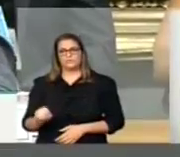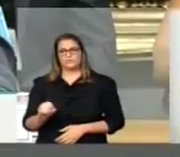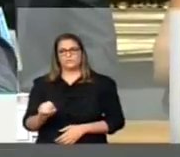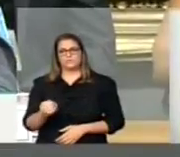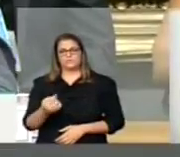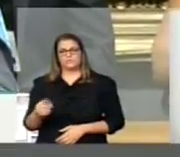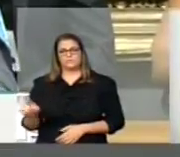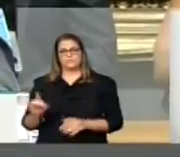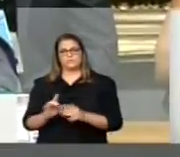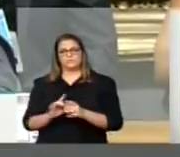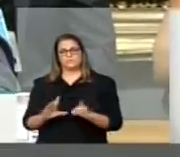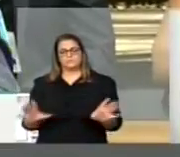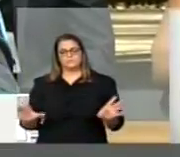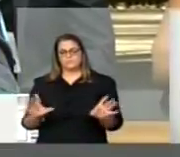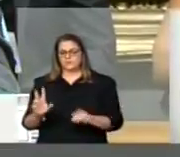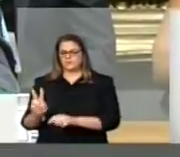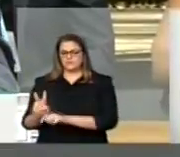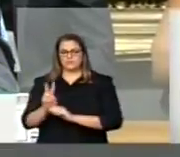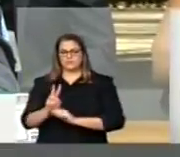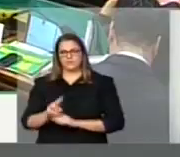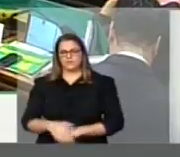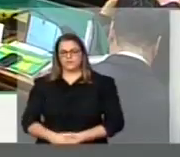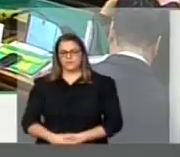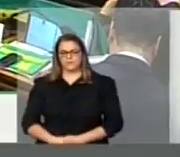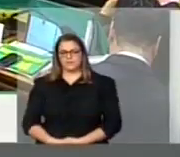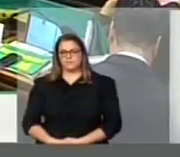abrir os créditos.